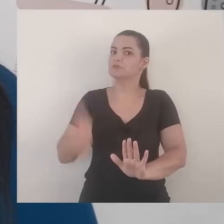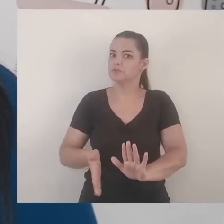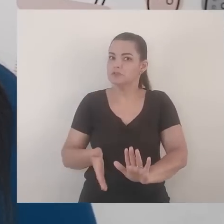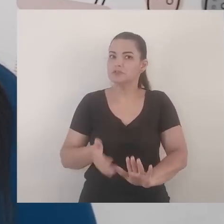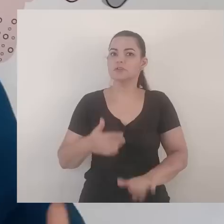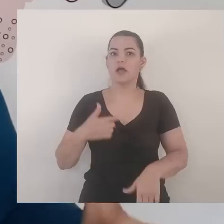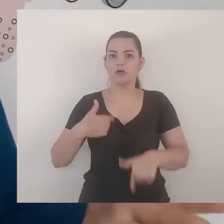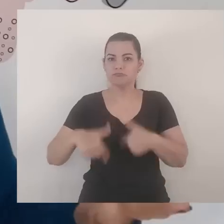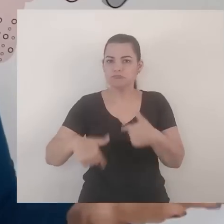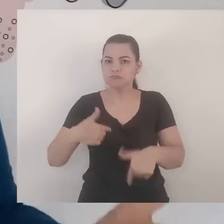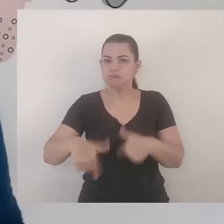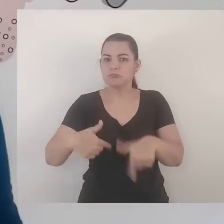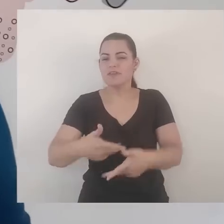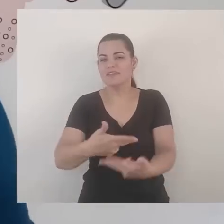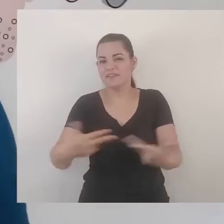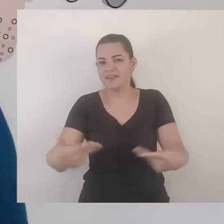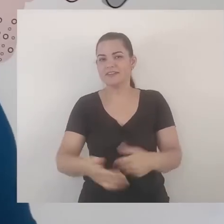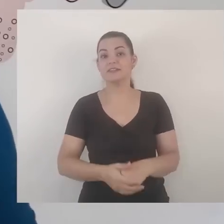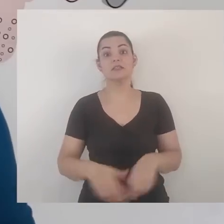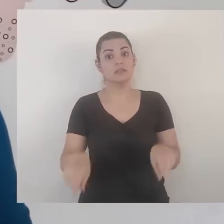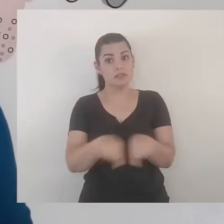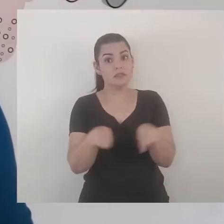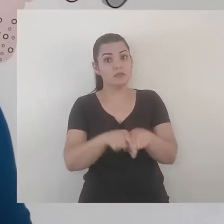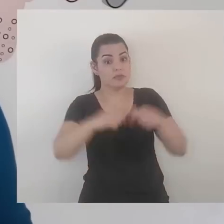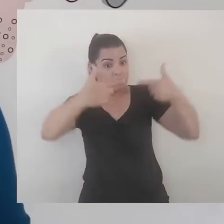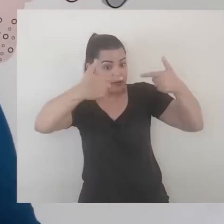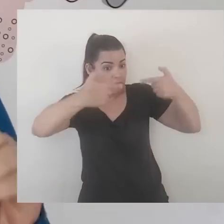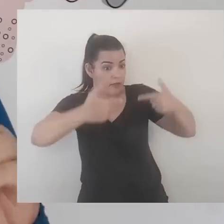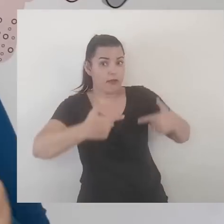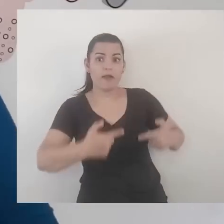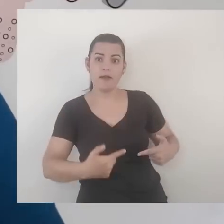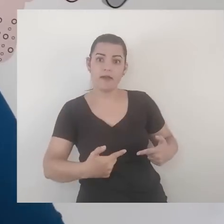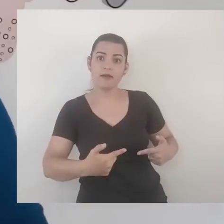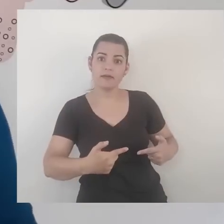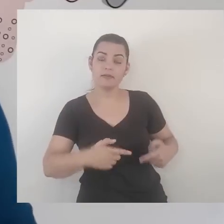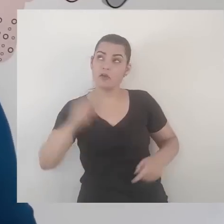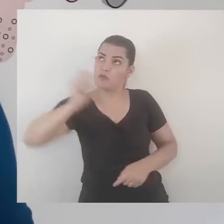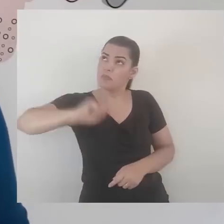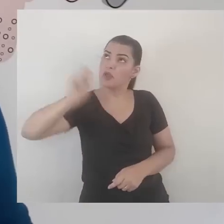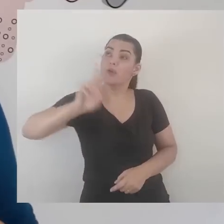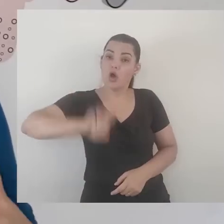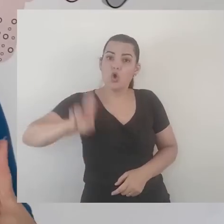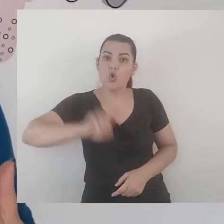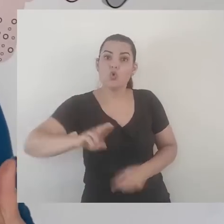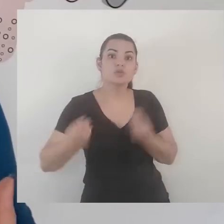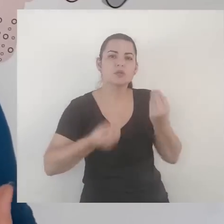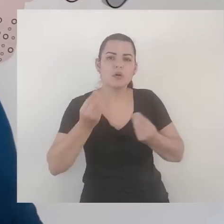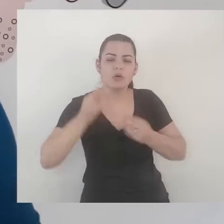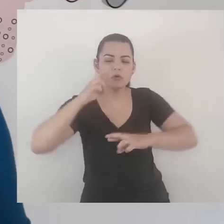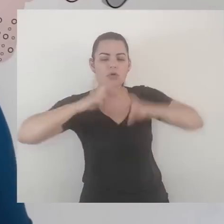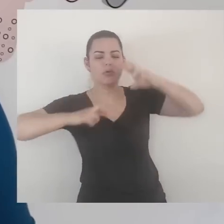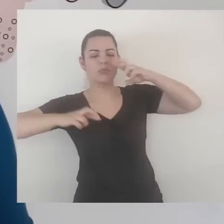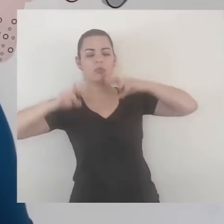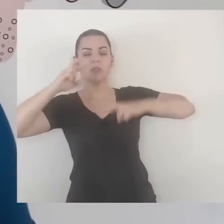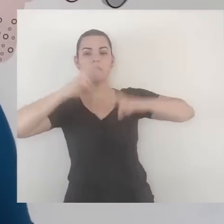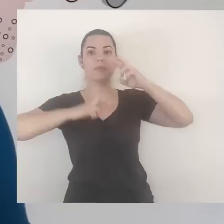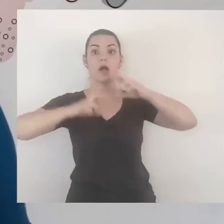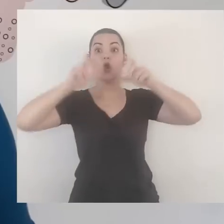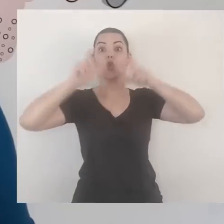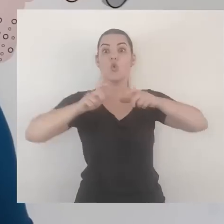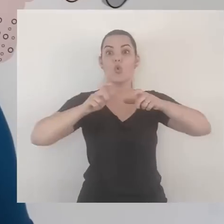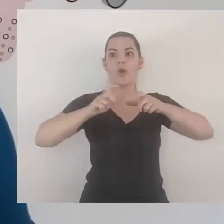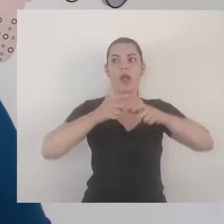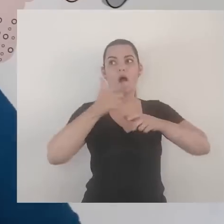coisa. Até nas guerras, turma, as pipas eram utilizadas como espiãs.